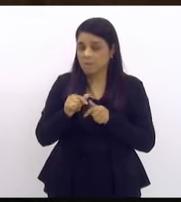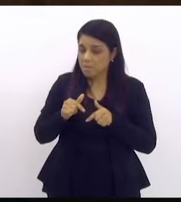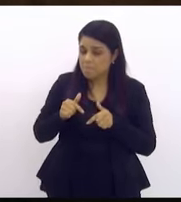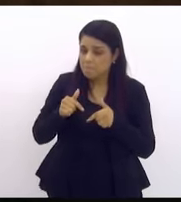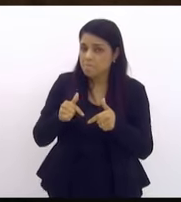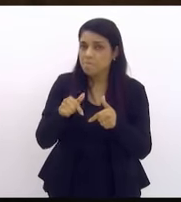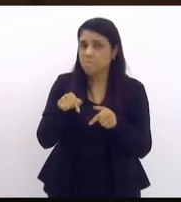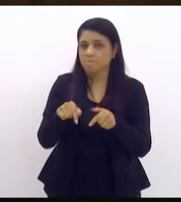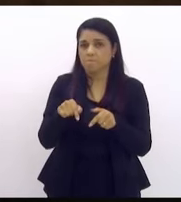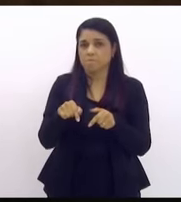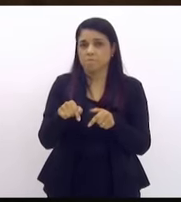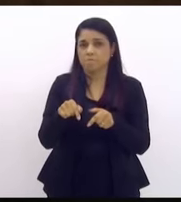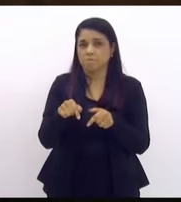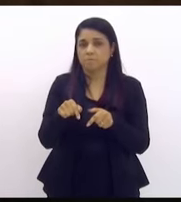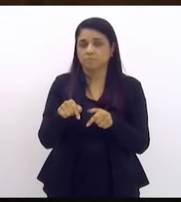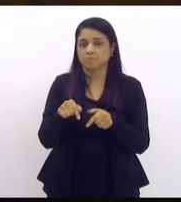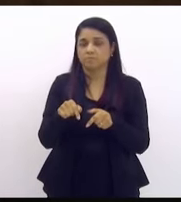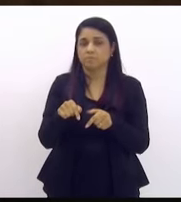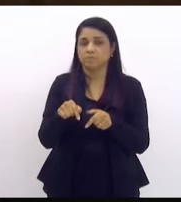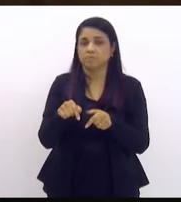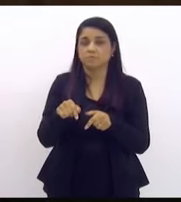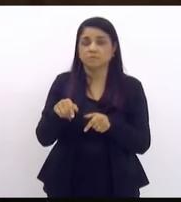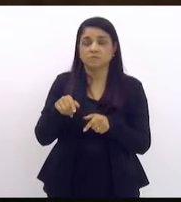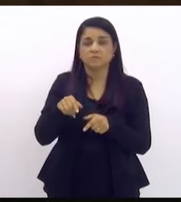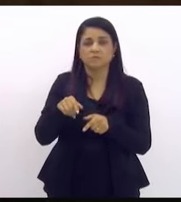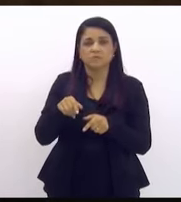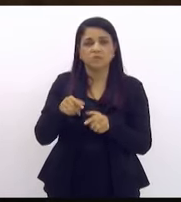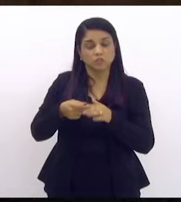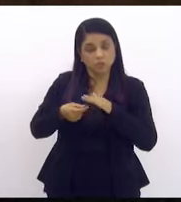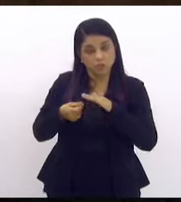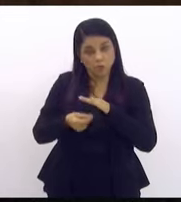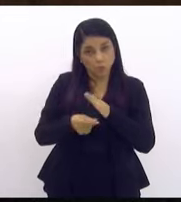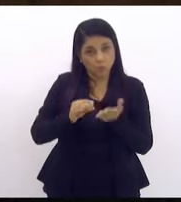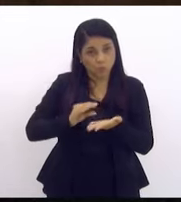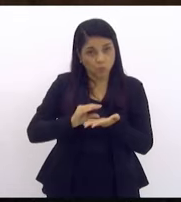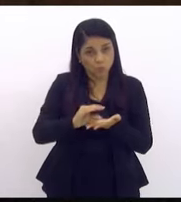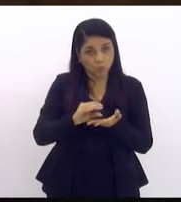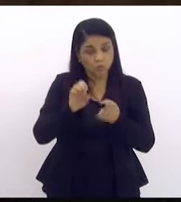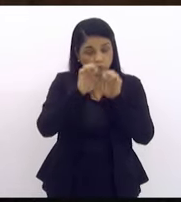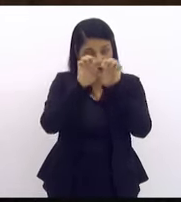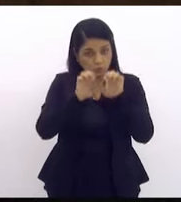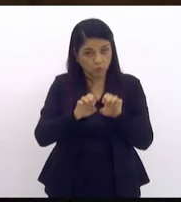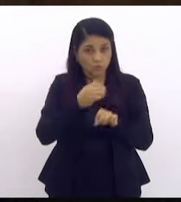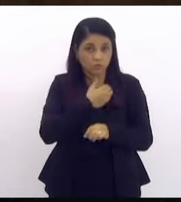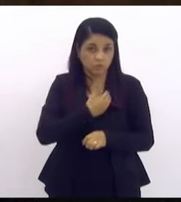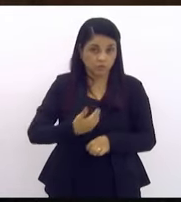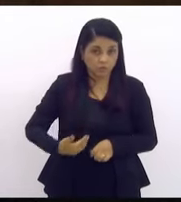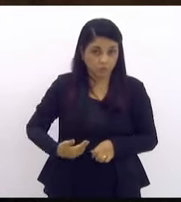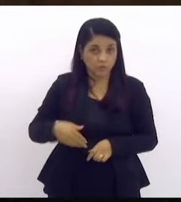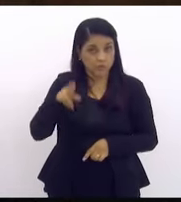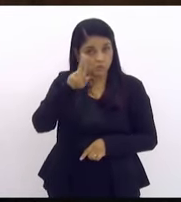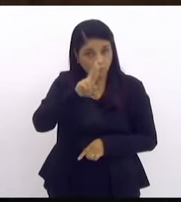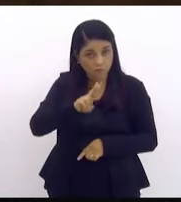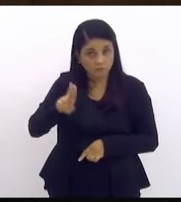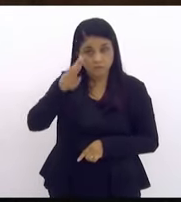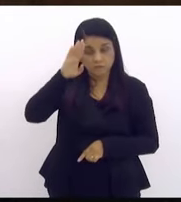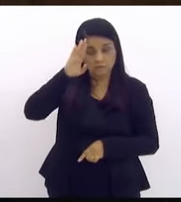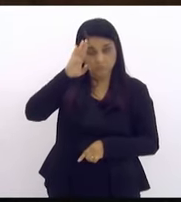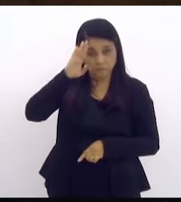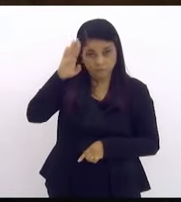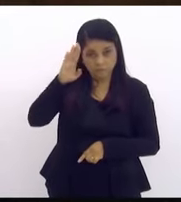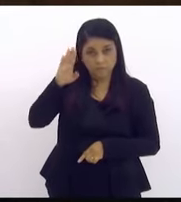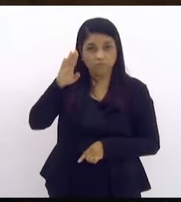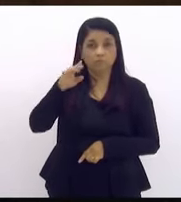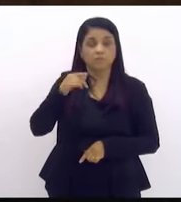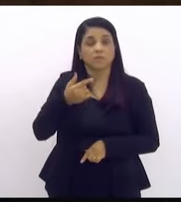e conduzidas a partir de aporte direto, alocação direta de recursos nas estruturas públicas, nas universidades principalmente,